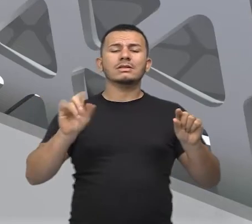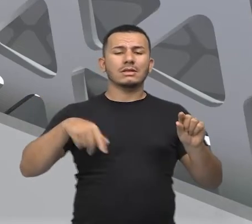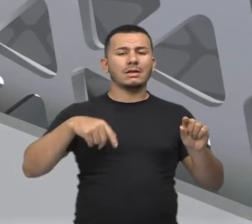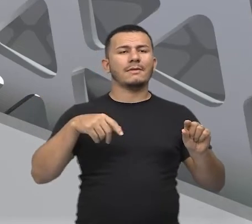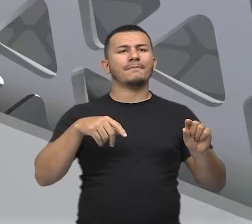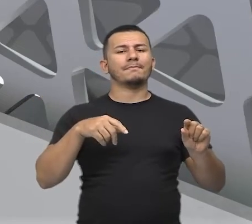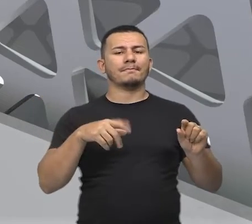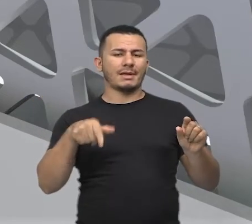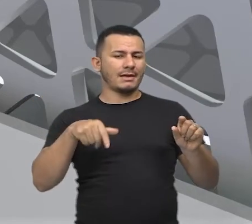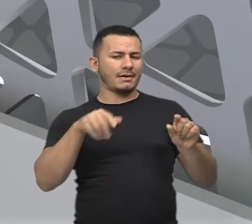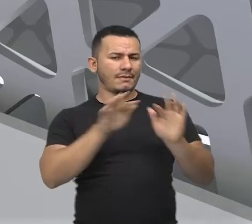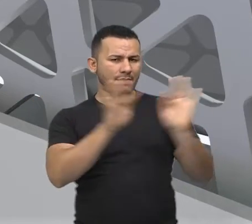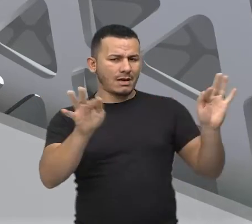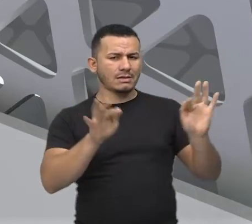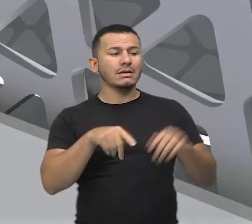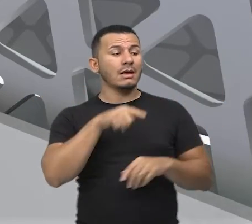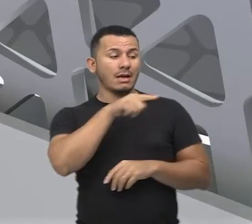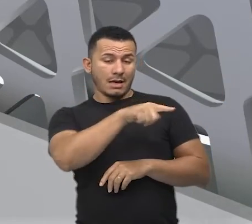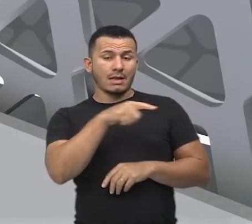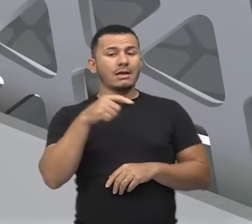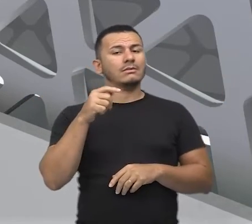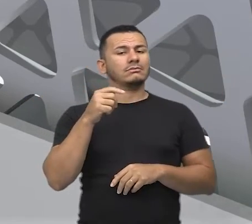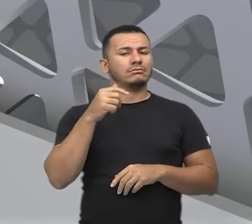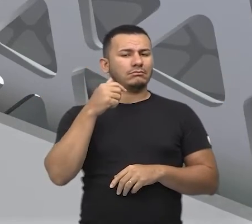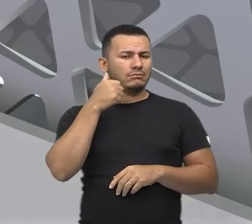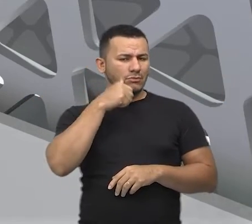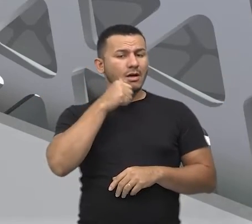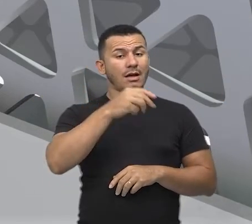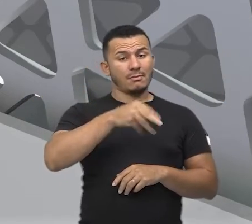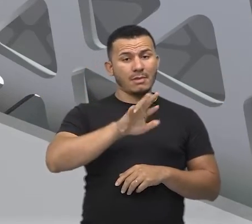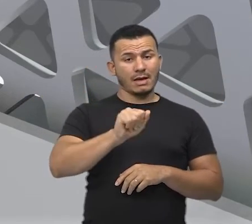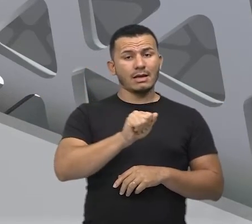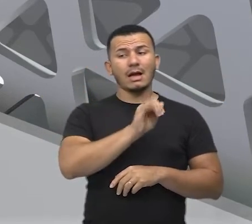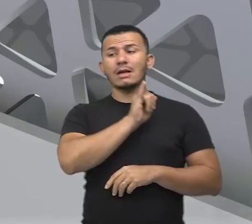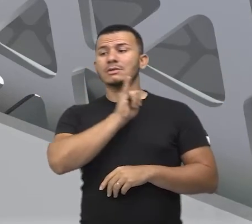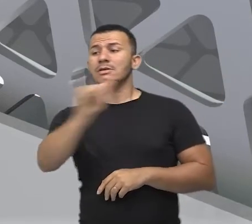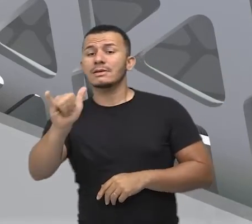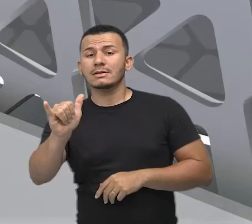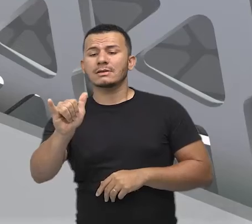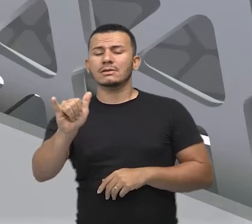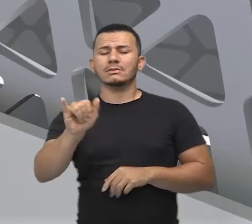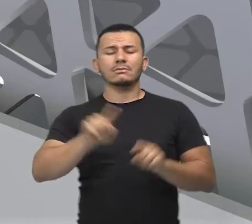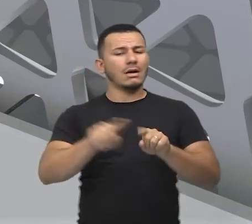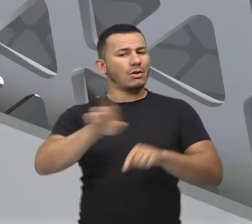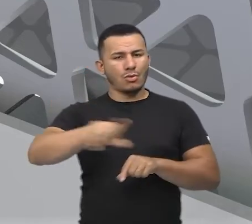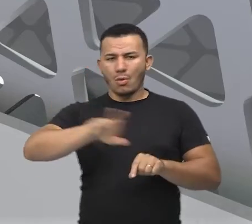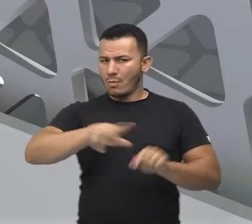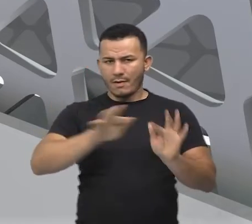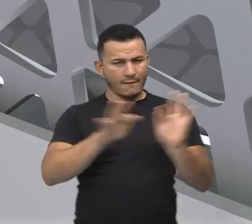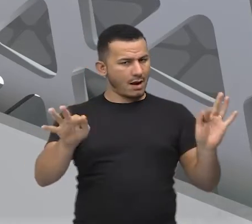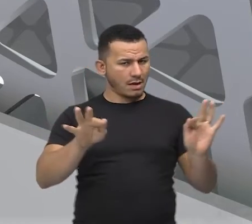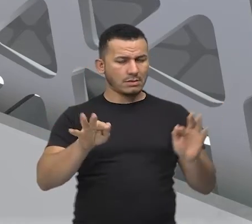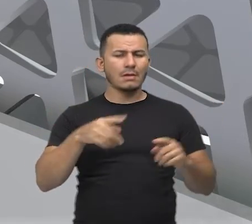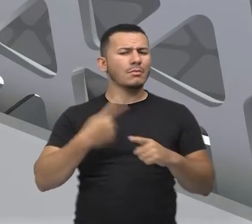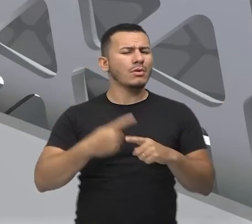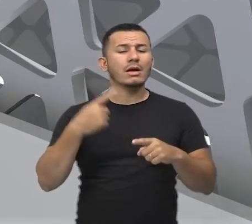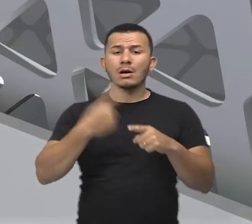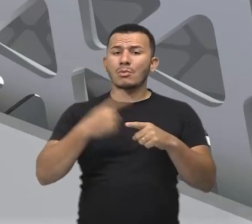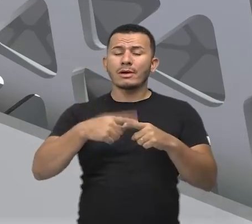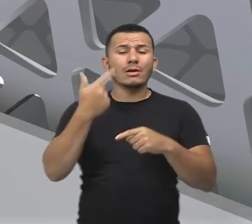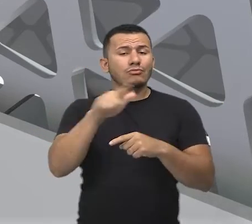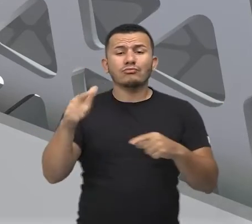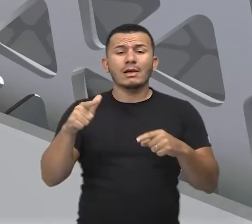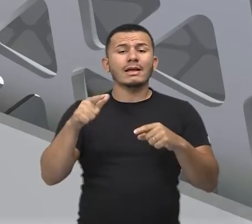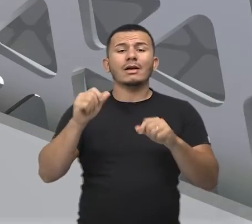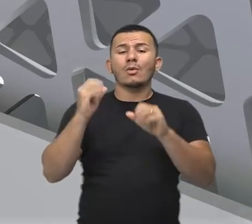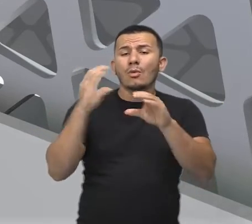apenas o enunciado, Maria disse, eu tenho uma oração, mas eu não posso afirmar que é uma frase. Por quê? Porque não tem sentido completo.